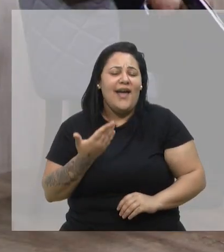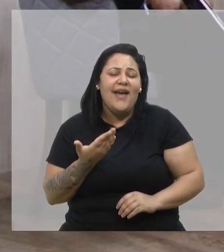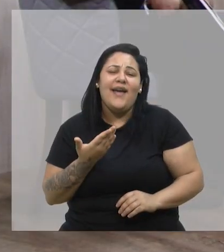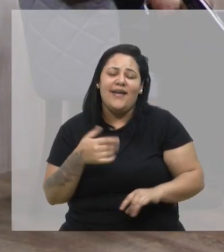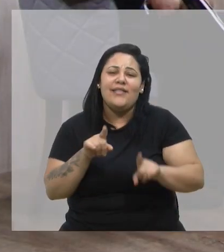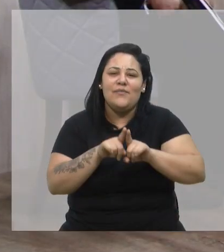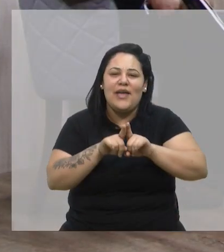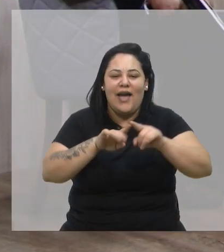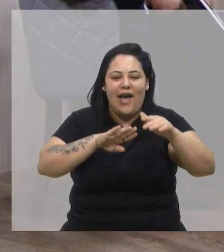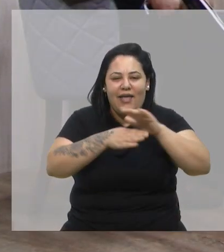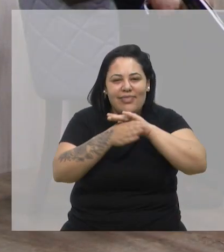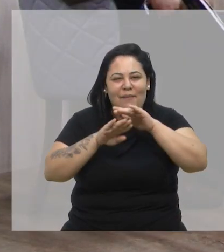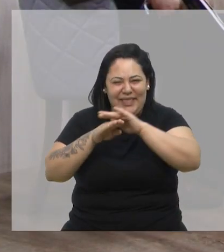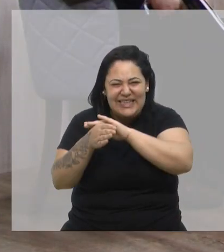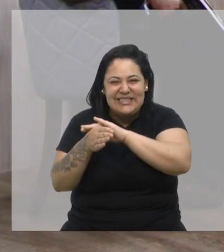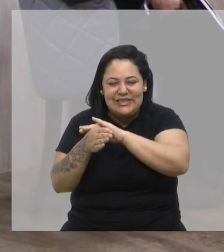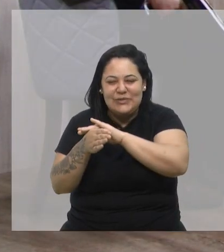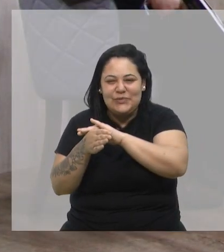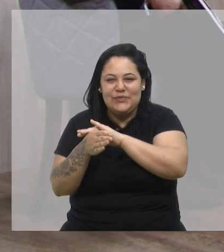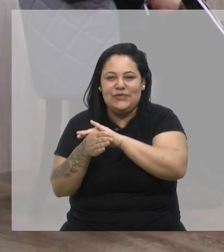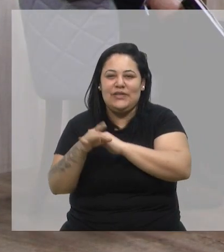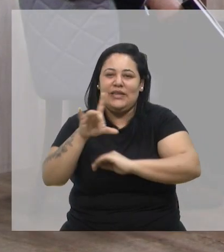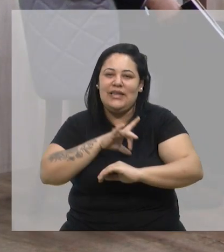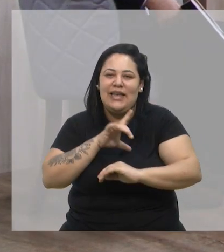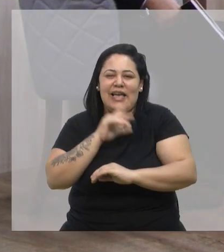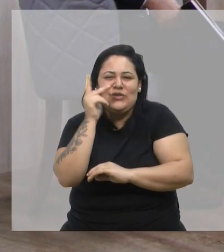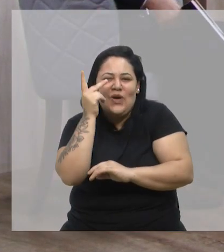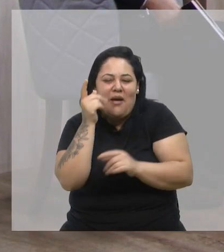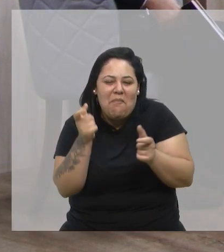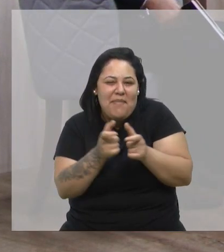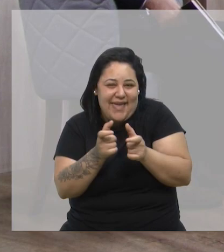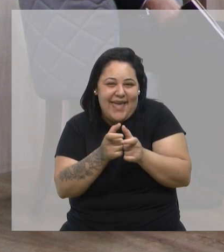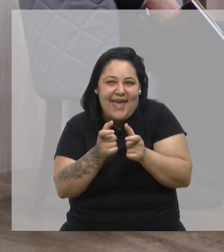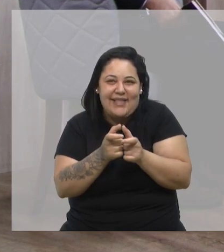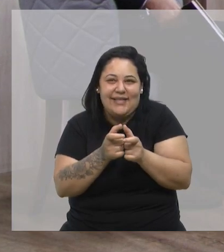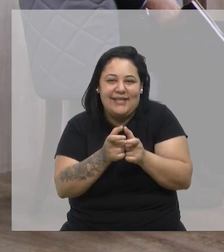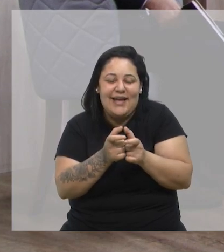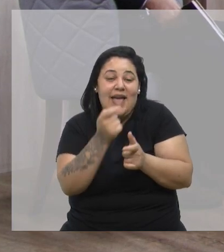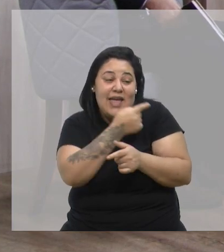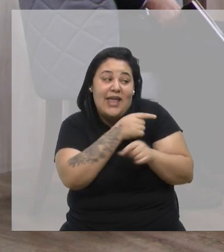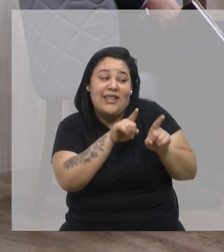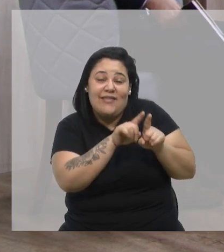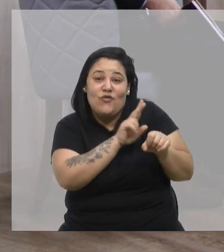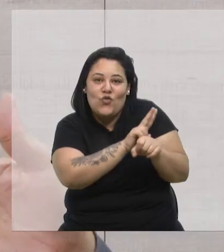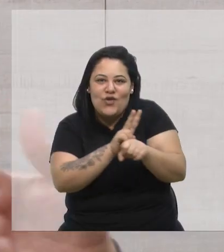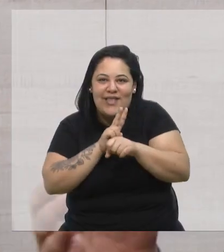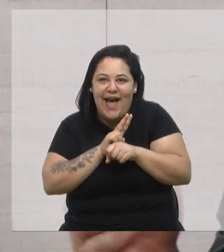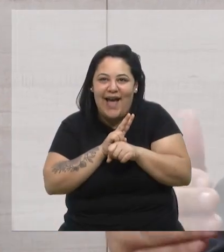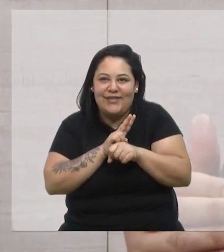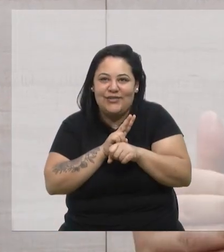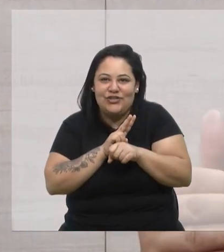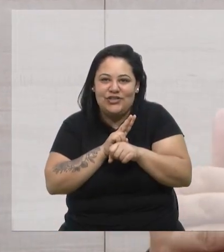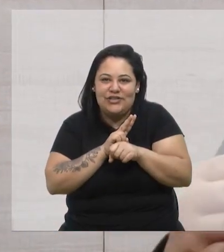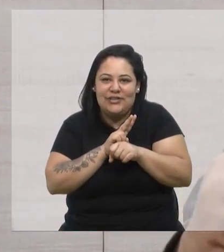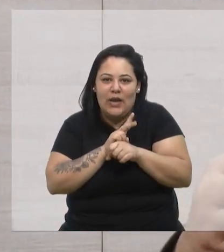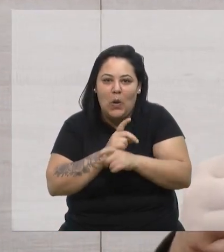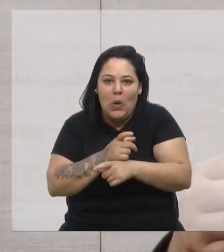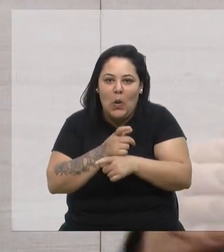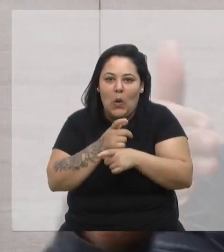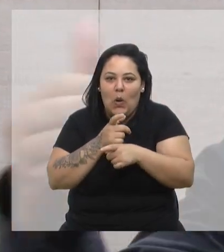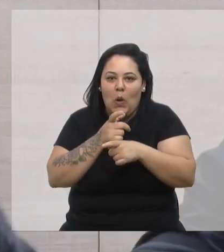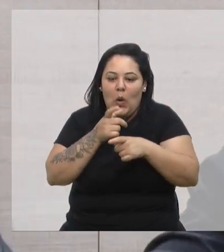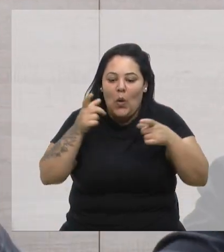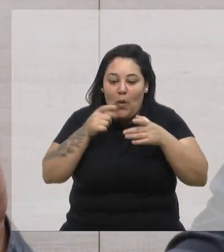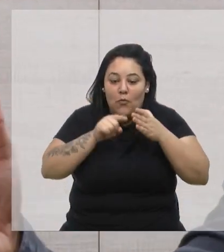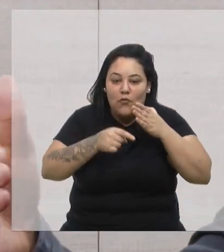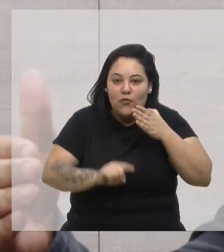E essas adaptações também, elas partem do princípio que, como são contos curtos, o Frank tomou cuidado também de pegar e